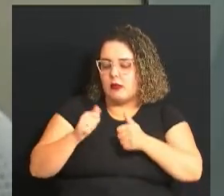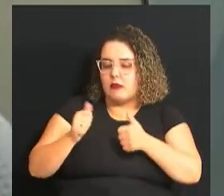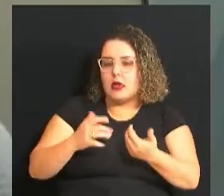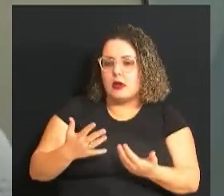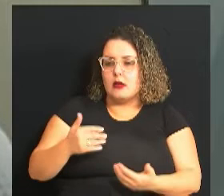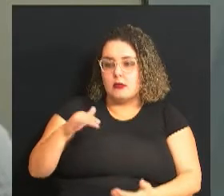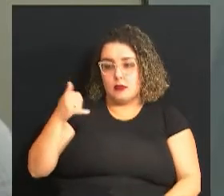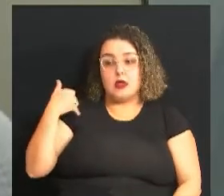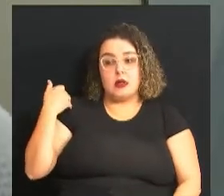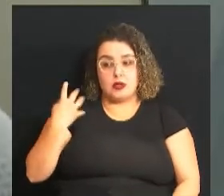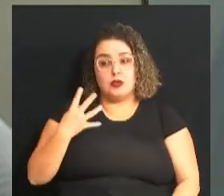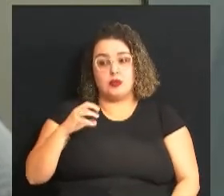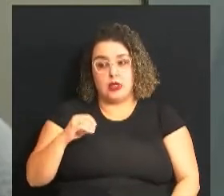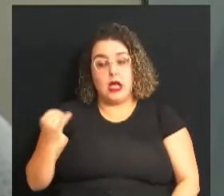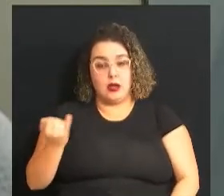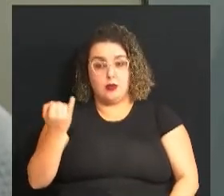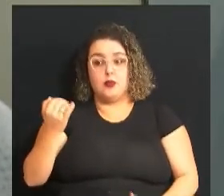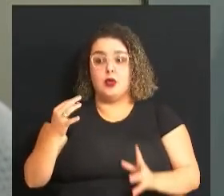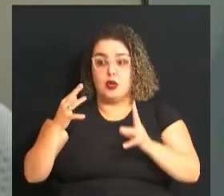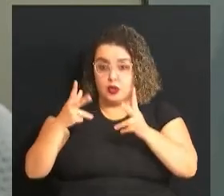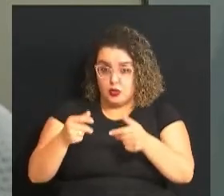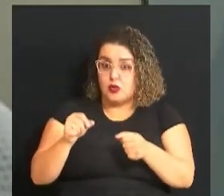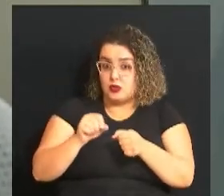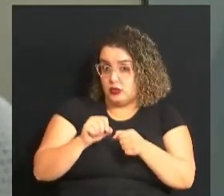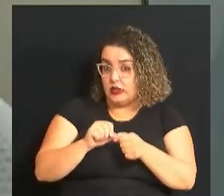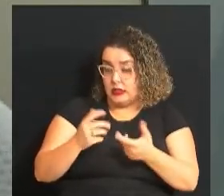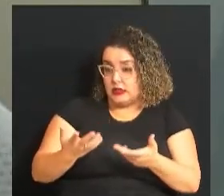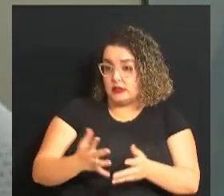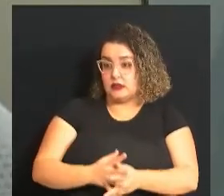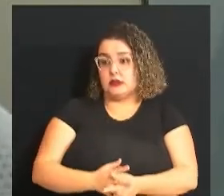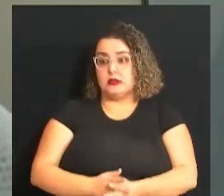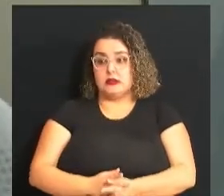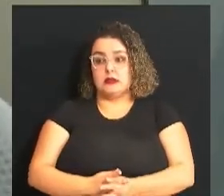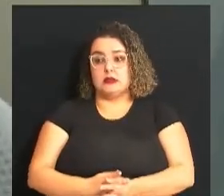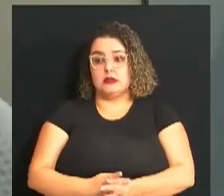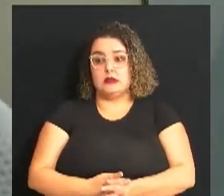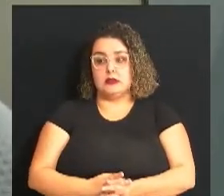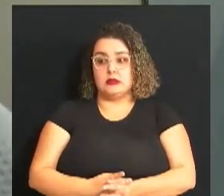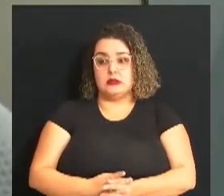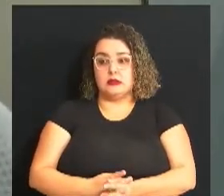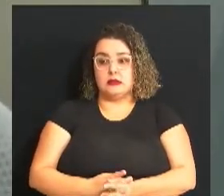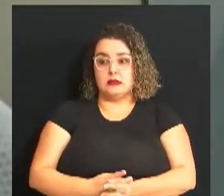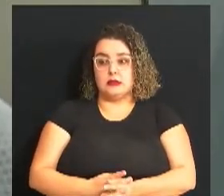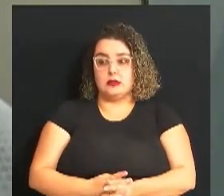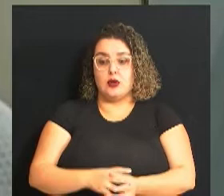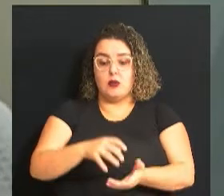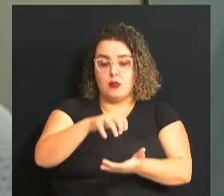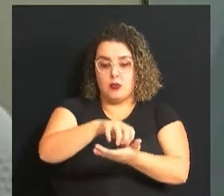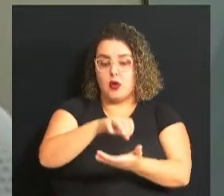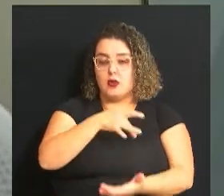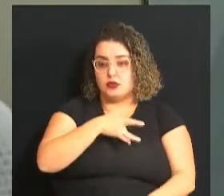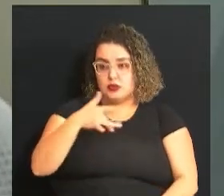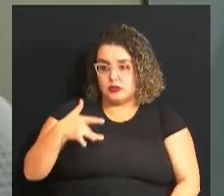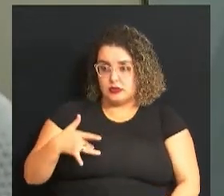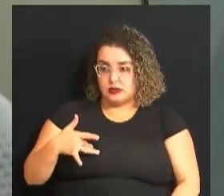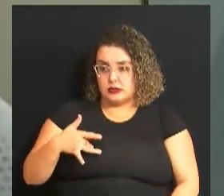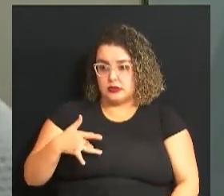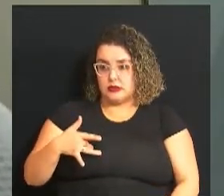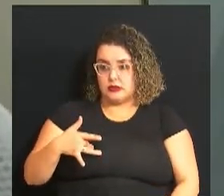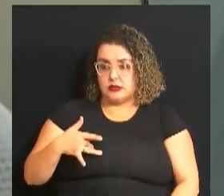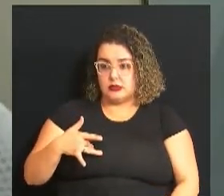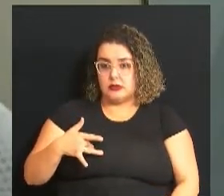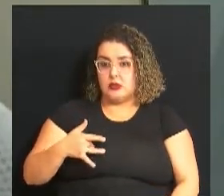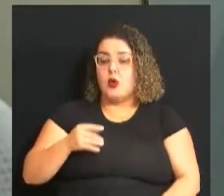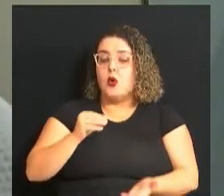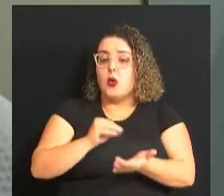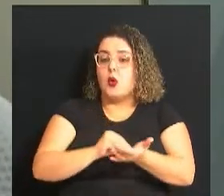anos é importante que todos façamos, em postos de saúde, existe o teste